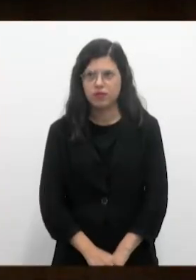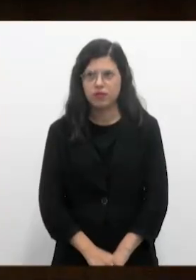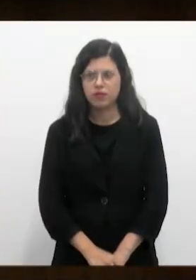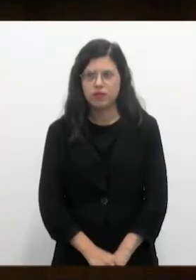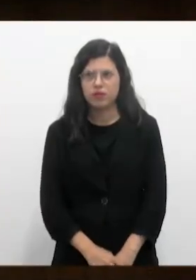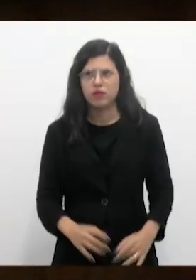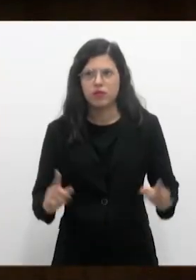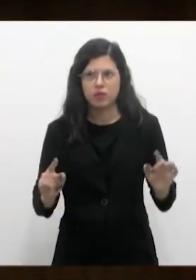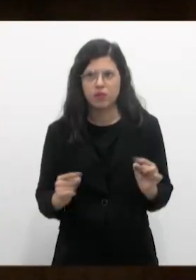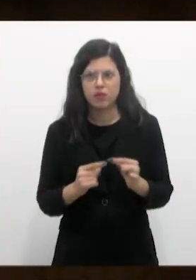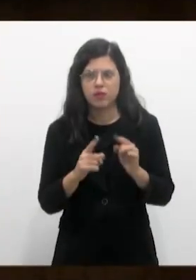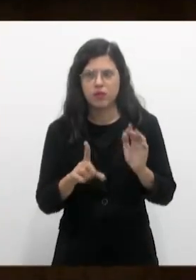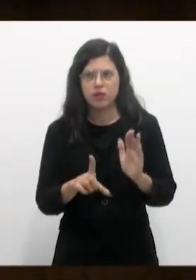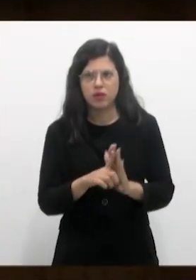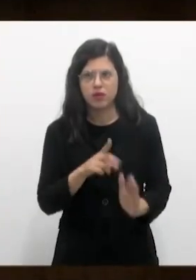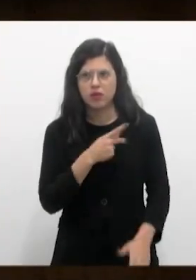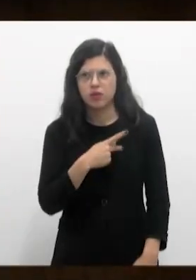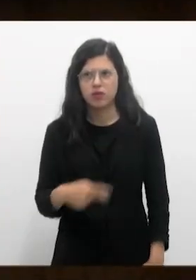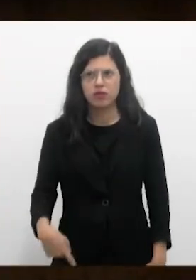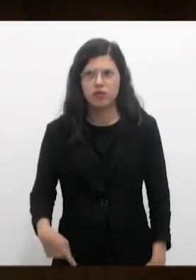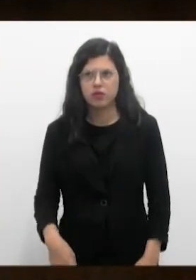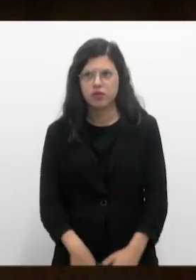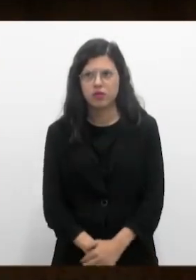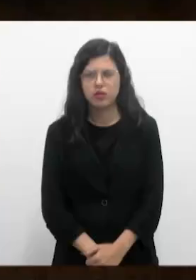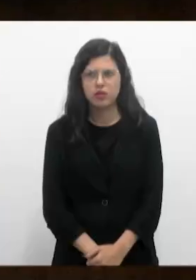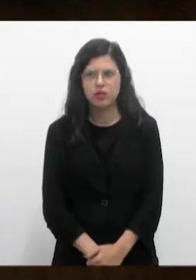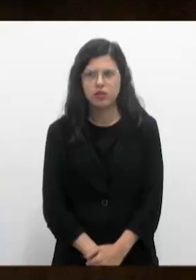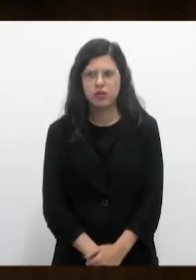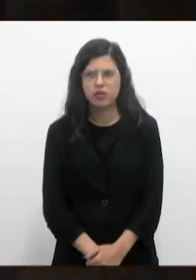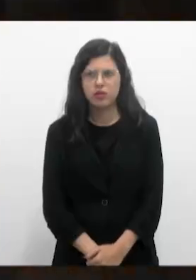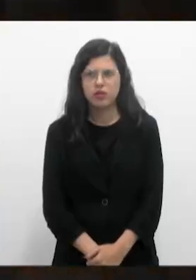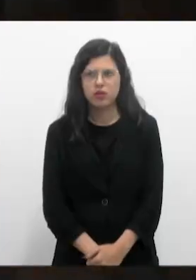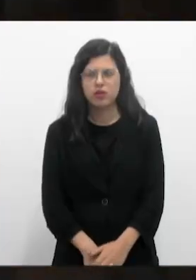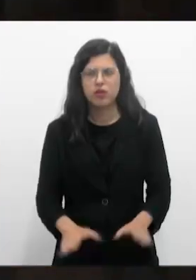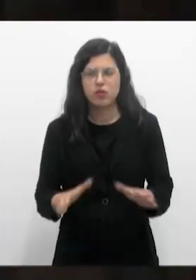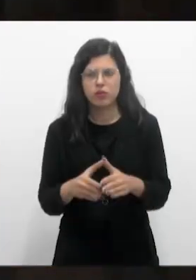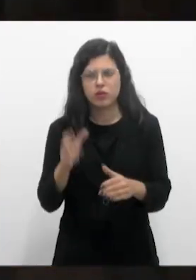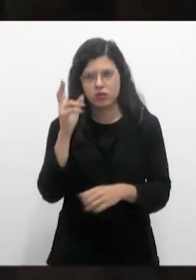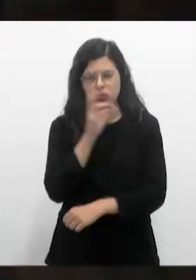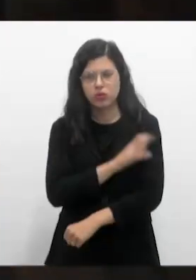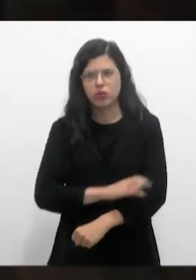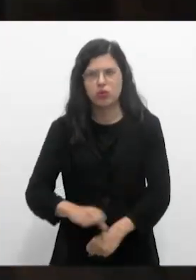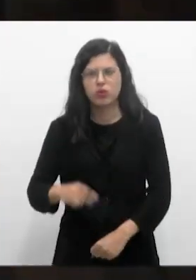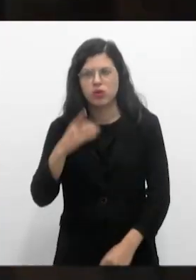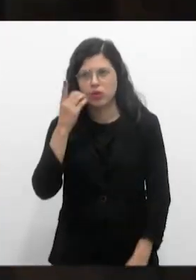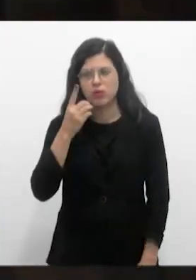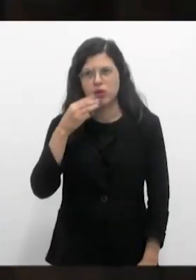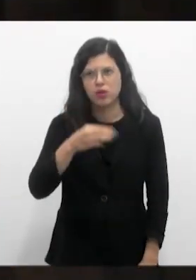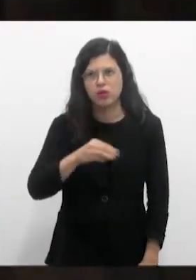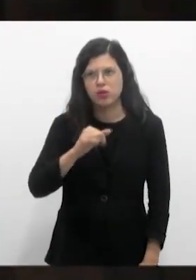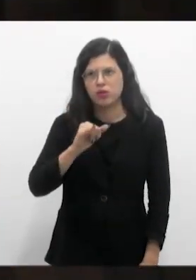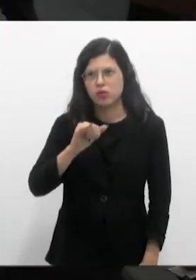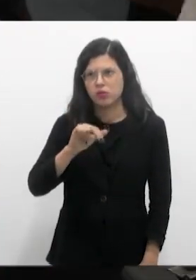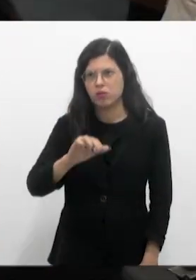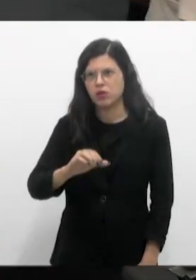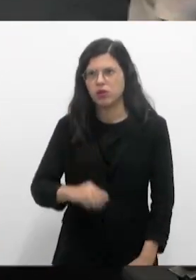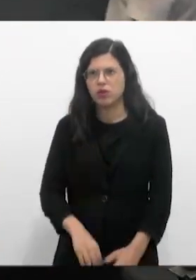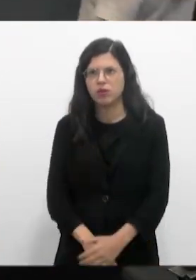Pela legalidade, senhor presidente. Pela Comissão de Cultura, deputado Carlos Mink.